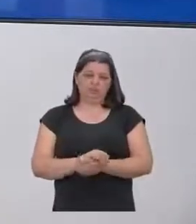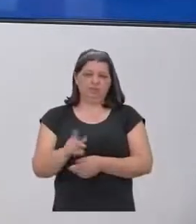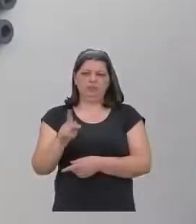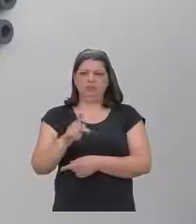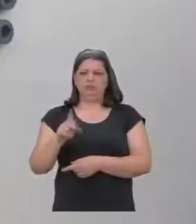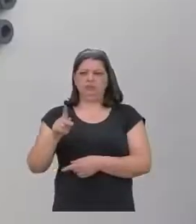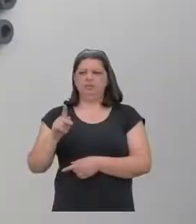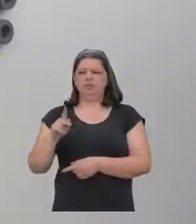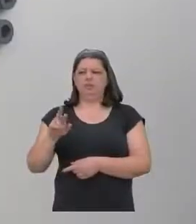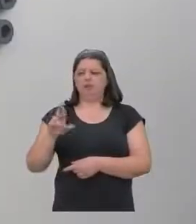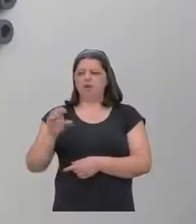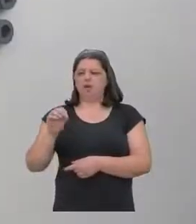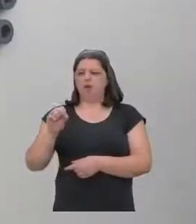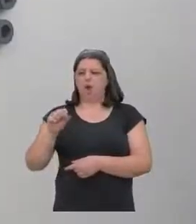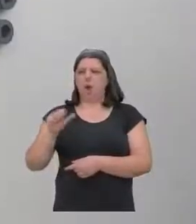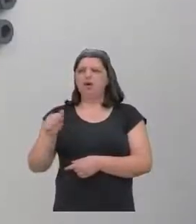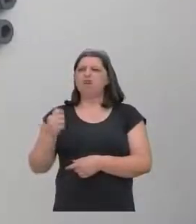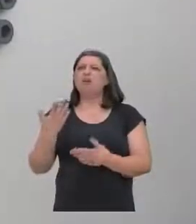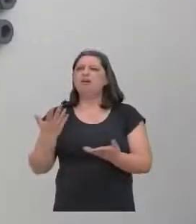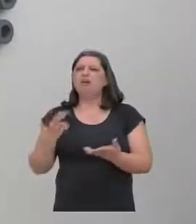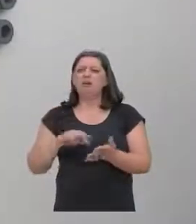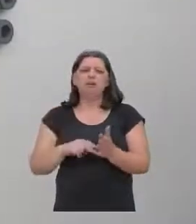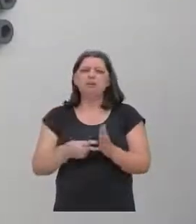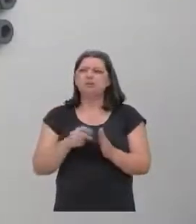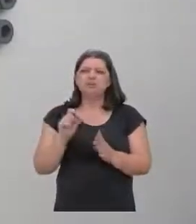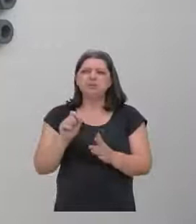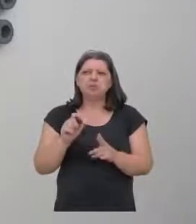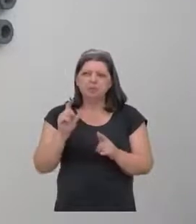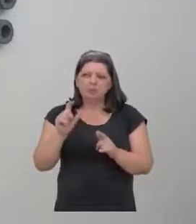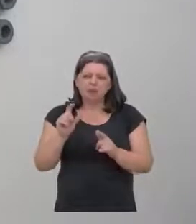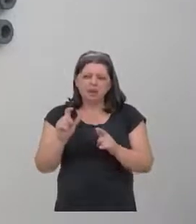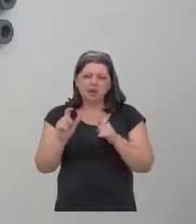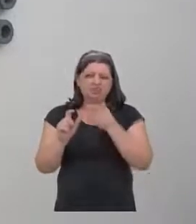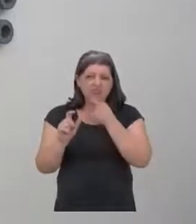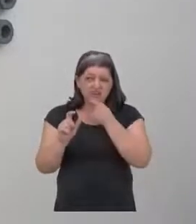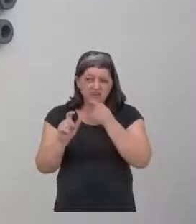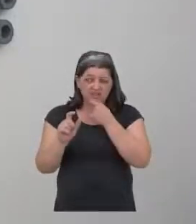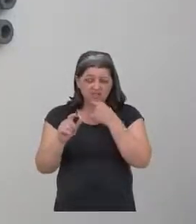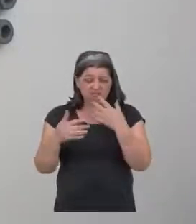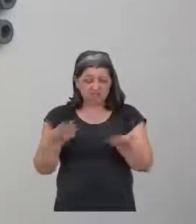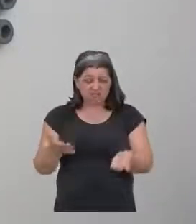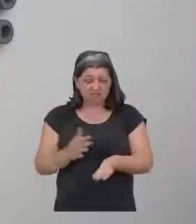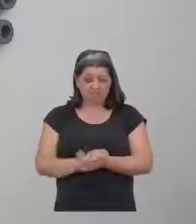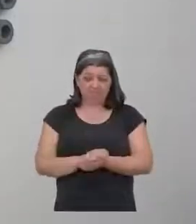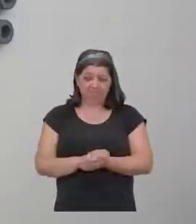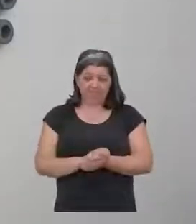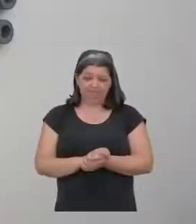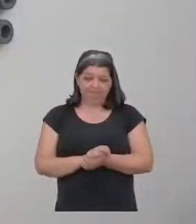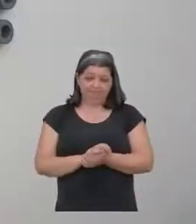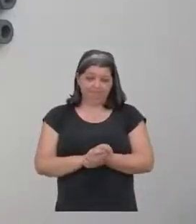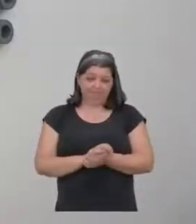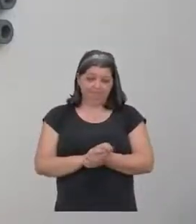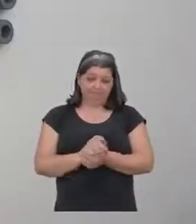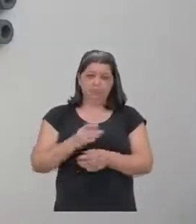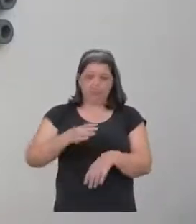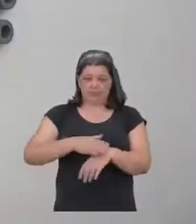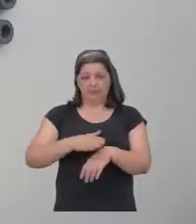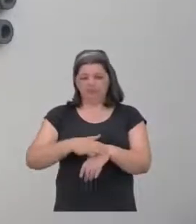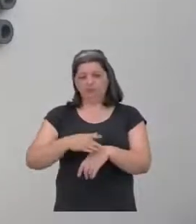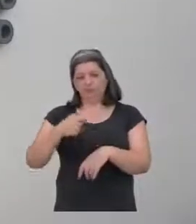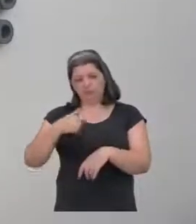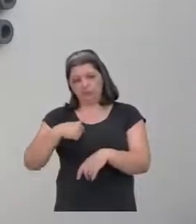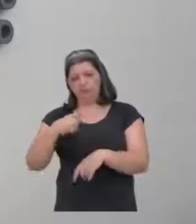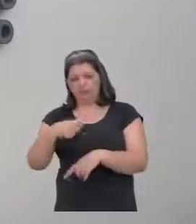isso? Homeschooling, ótima pergunta. O que é homeschooling? Gente, isso nós estamos fazendo agora, eu, a professora Tayana, vocês